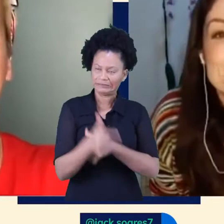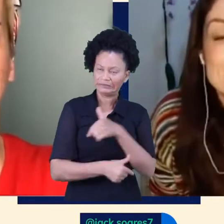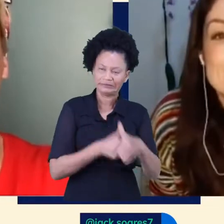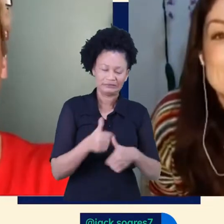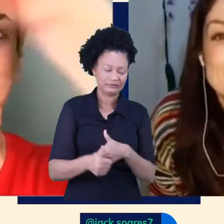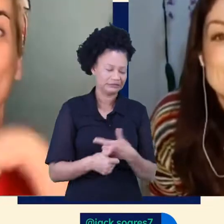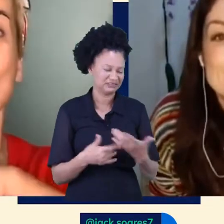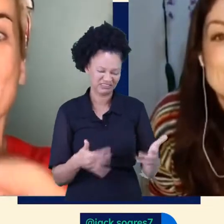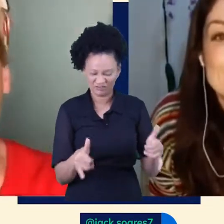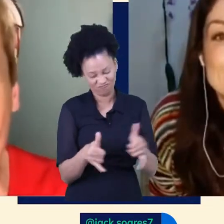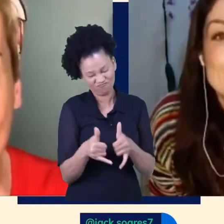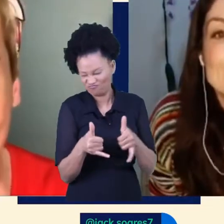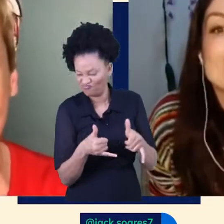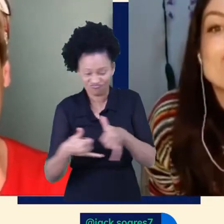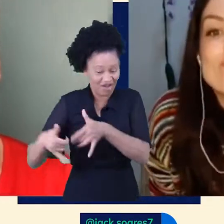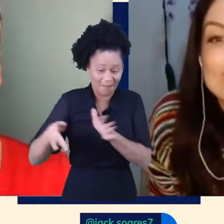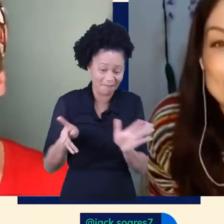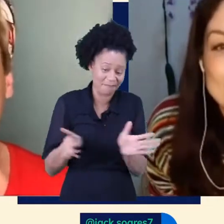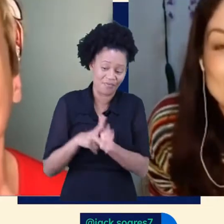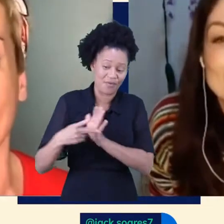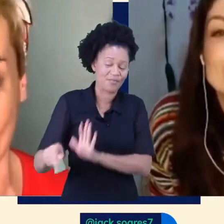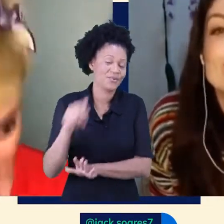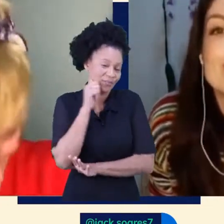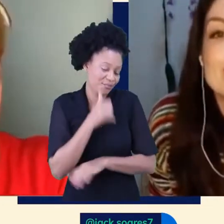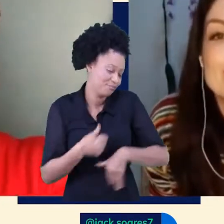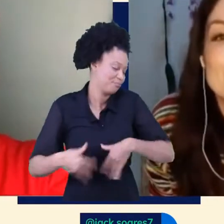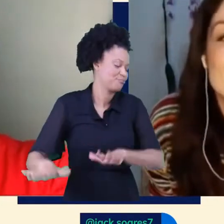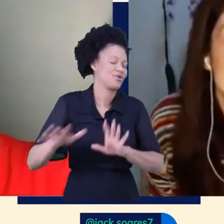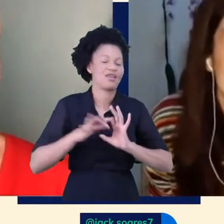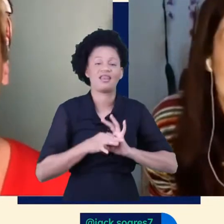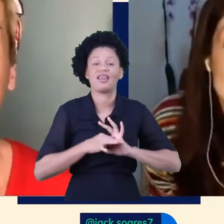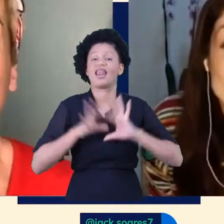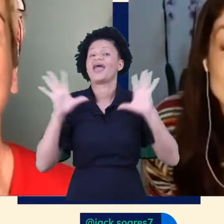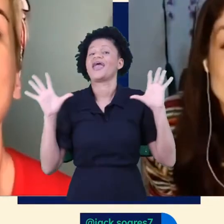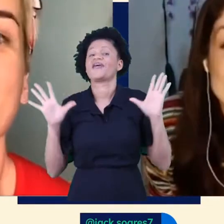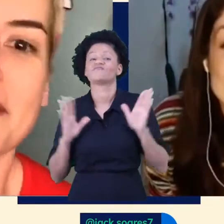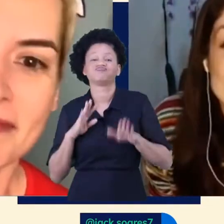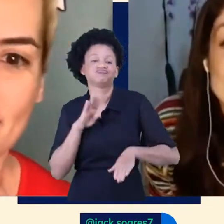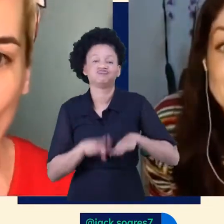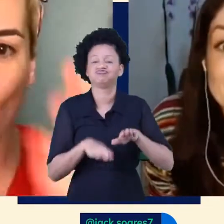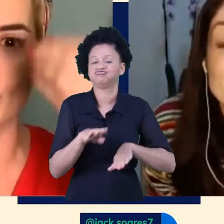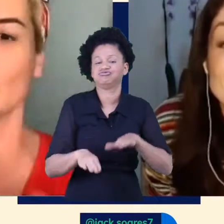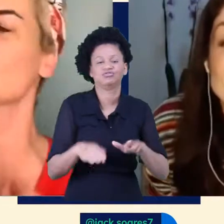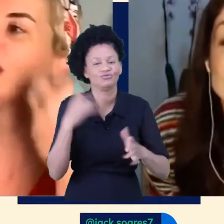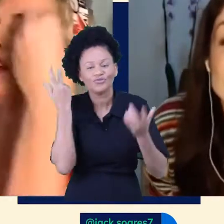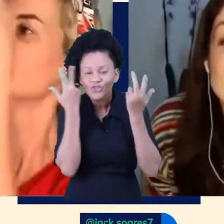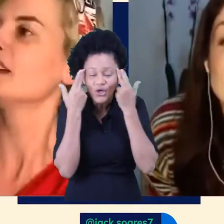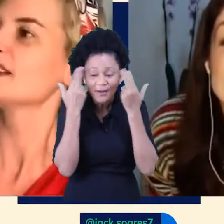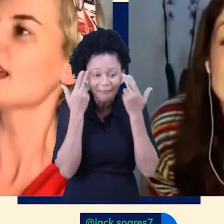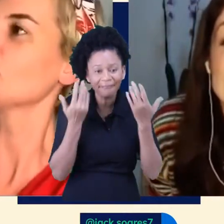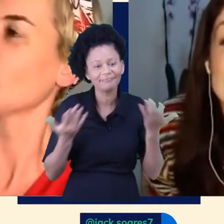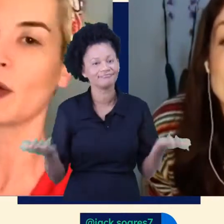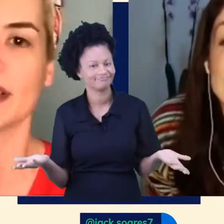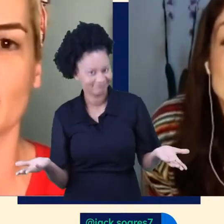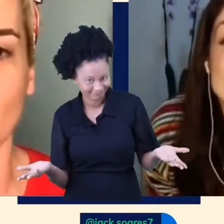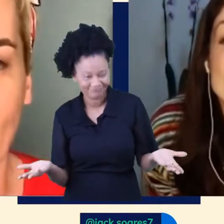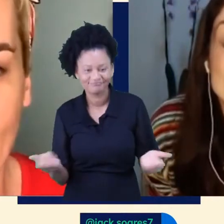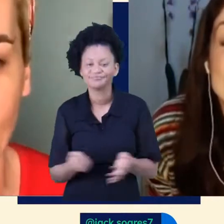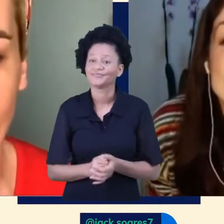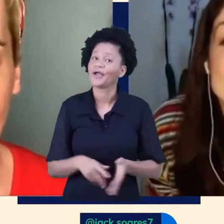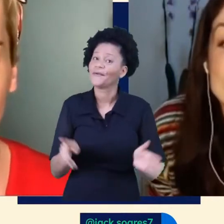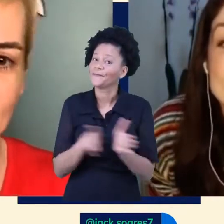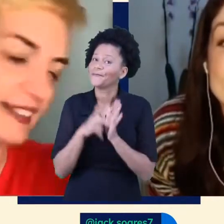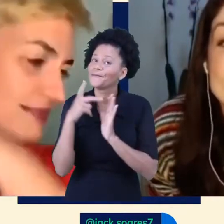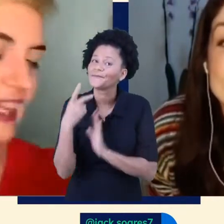homem não usa mais salto. Aí eles se viram livres desse problema, que é usar salto, e assim ficou construído que salto é coisa